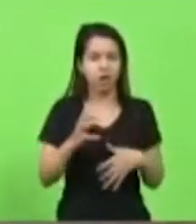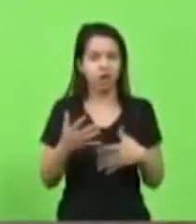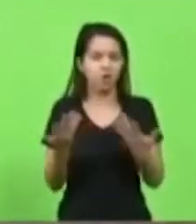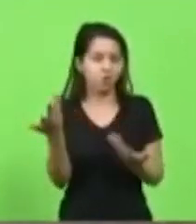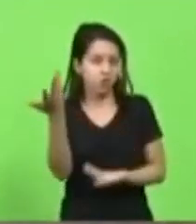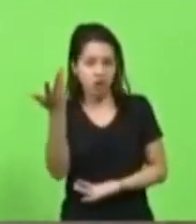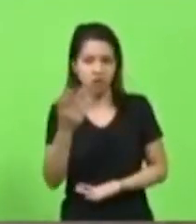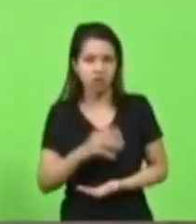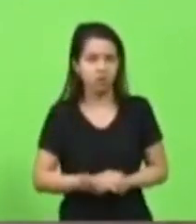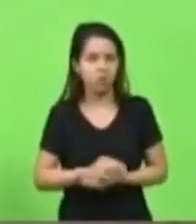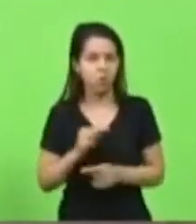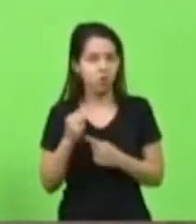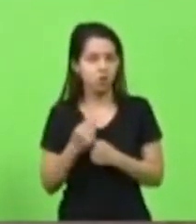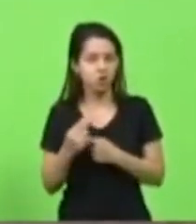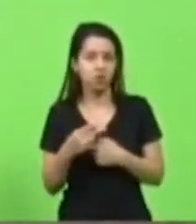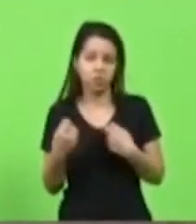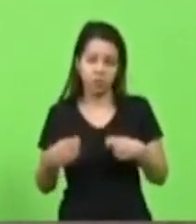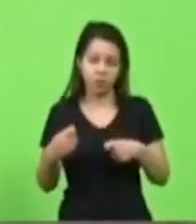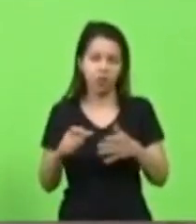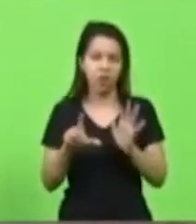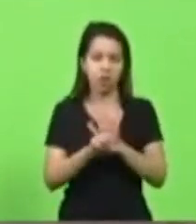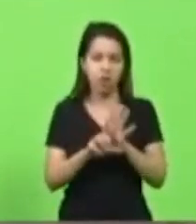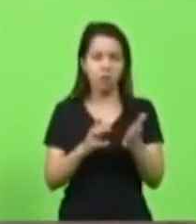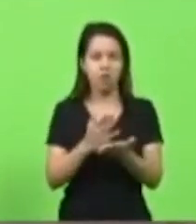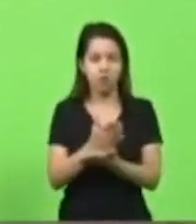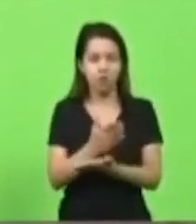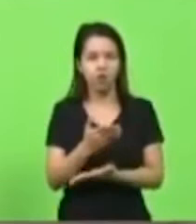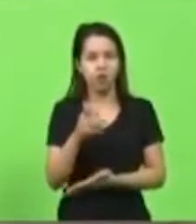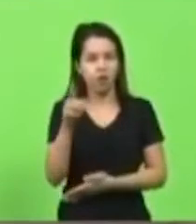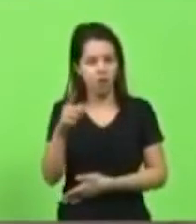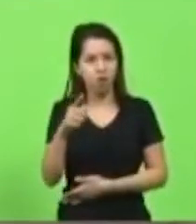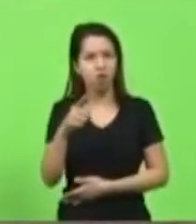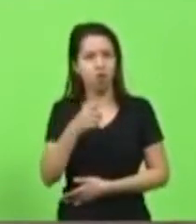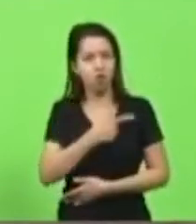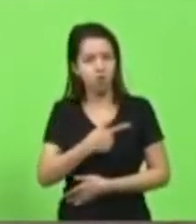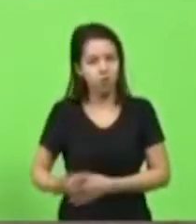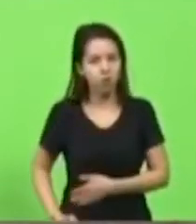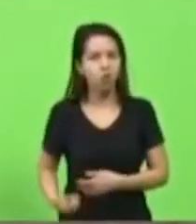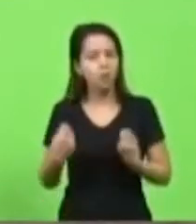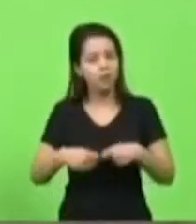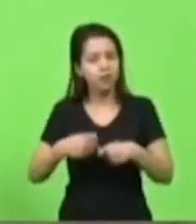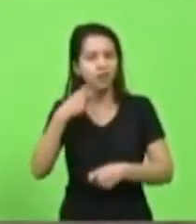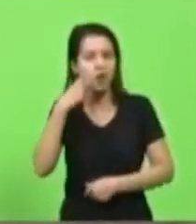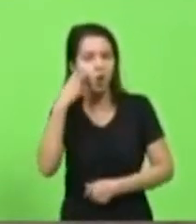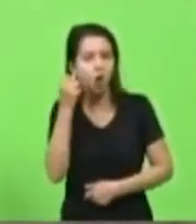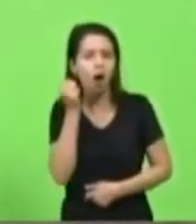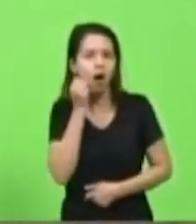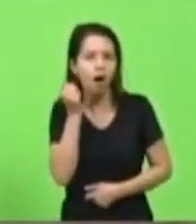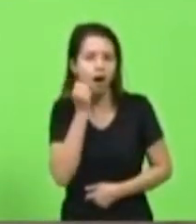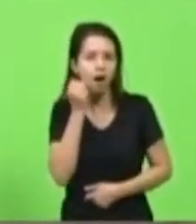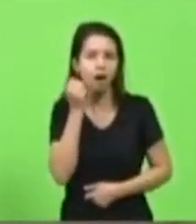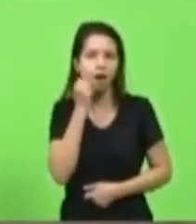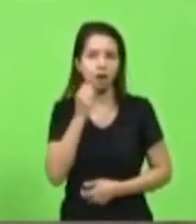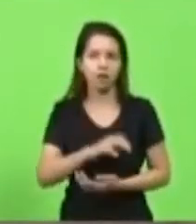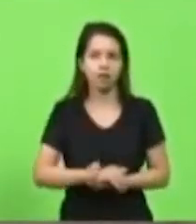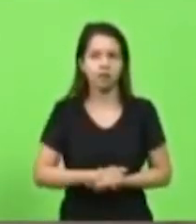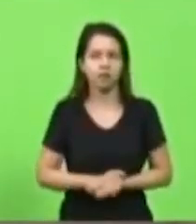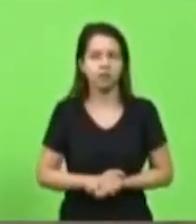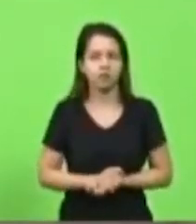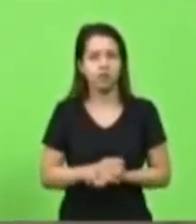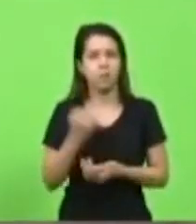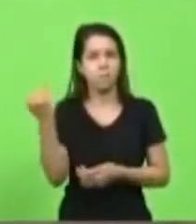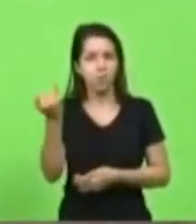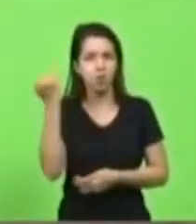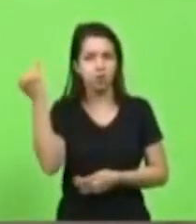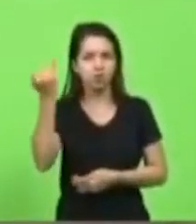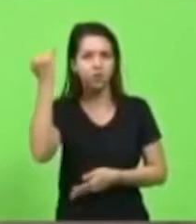temos que aprovar essa lei. E o governador, que cria vergonha na cara de passar por cima de uma situação importante só